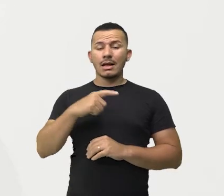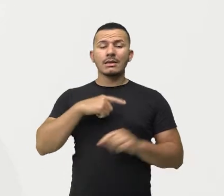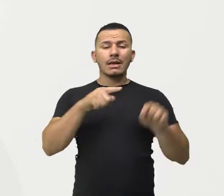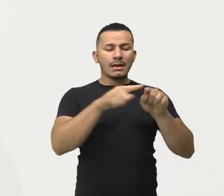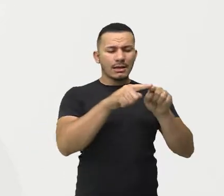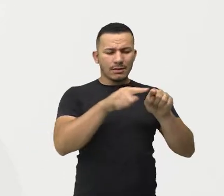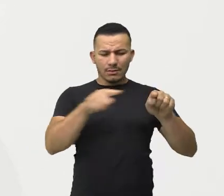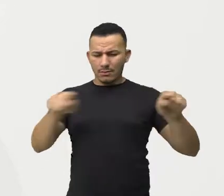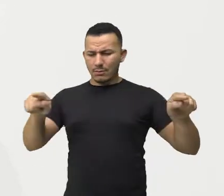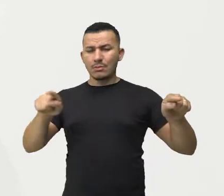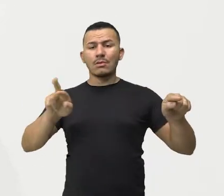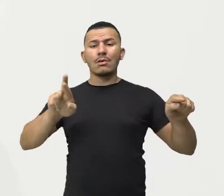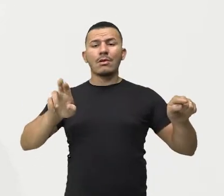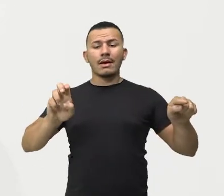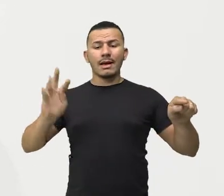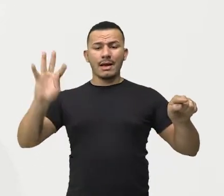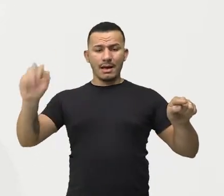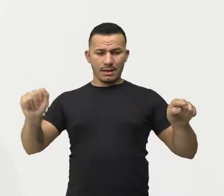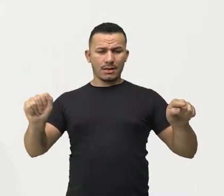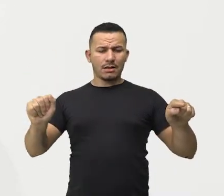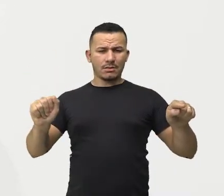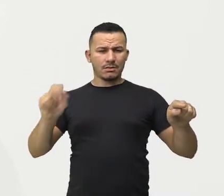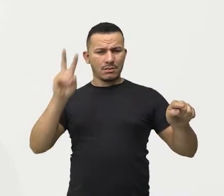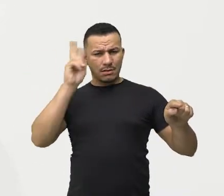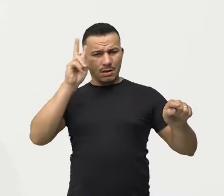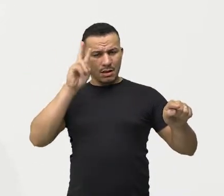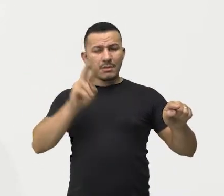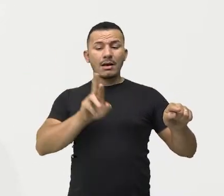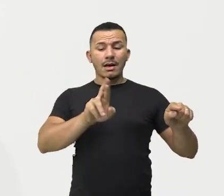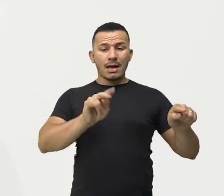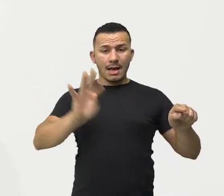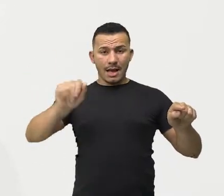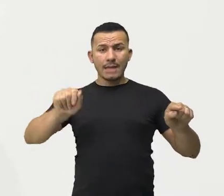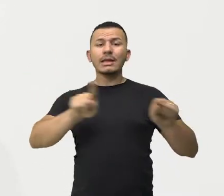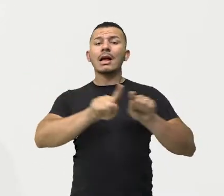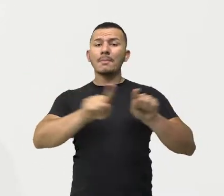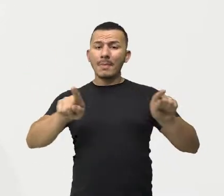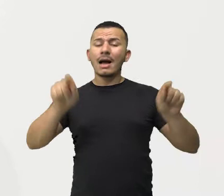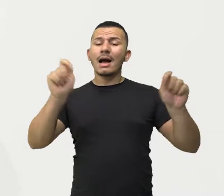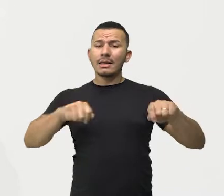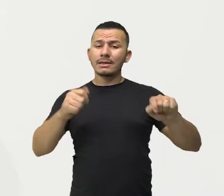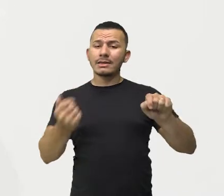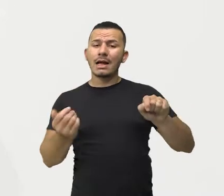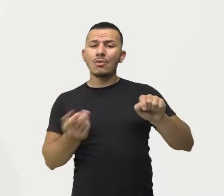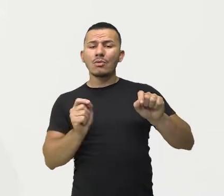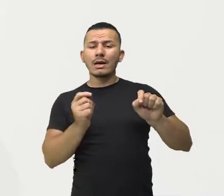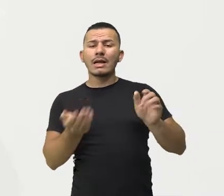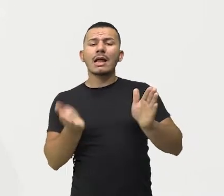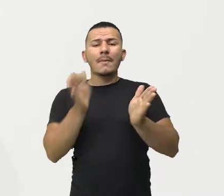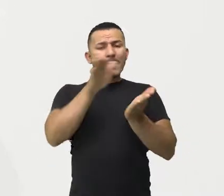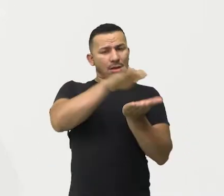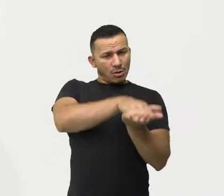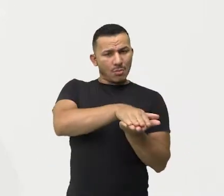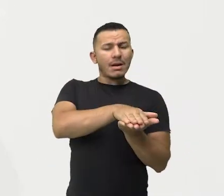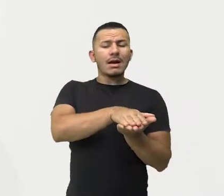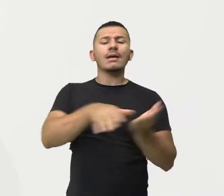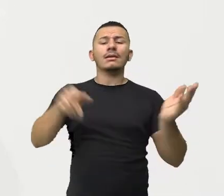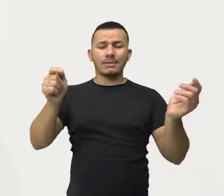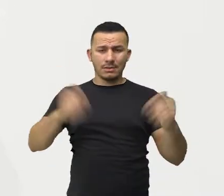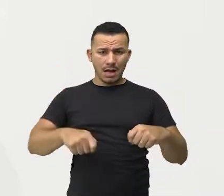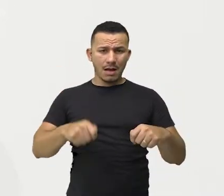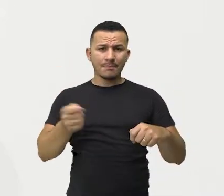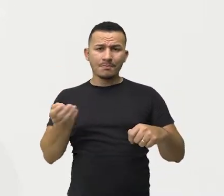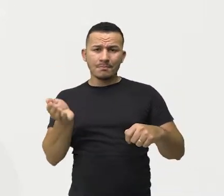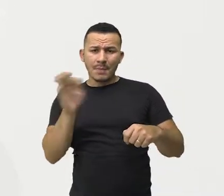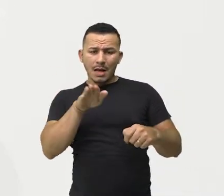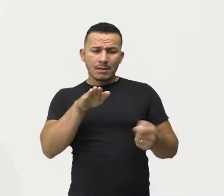qual podemos dobrar. Olha, lembra que eu falei que nós dobramos a imagem? Então, nós podemos dobrar a imagem e